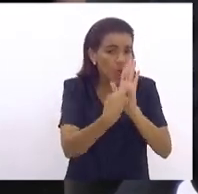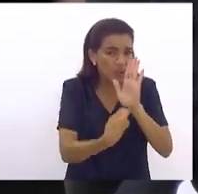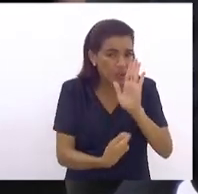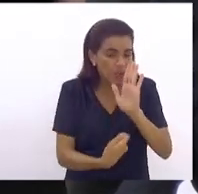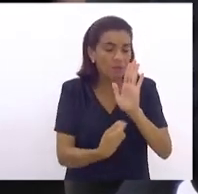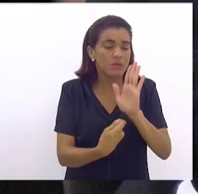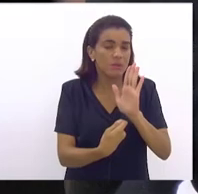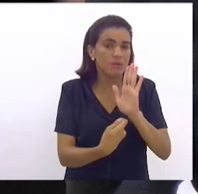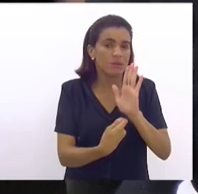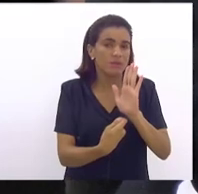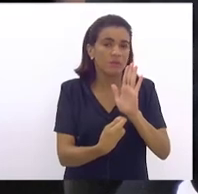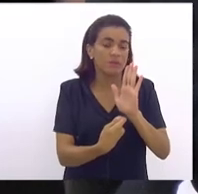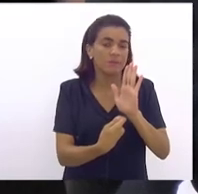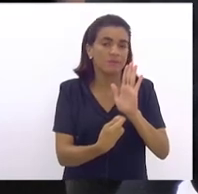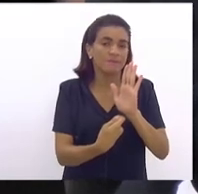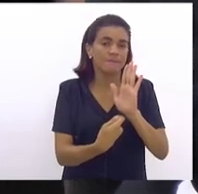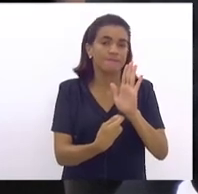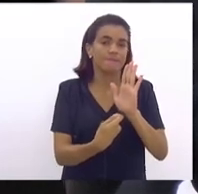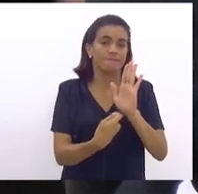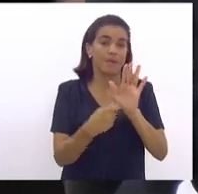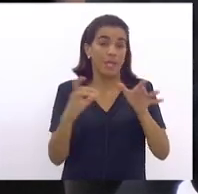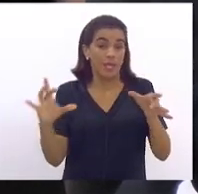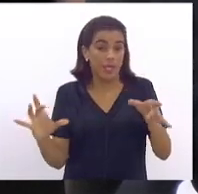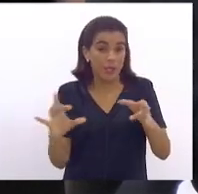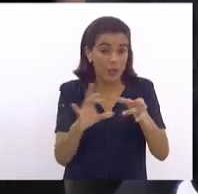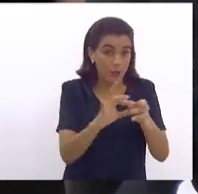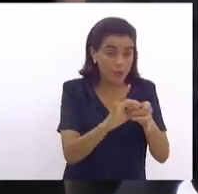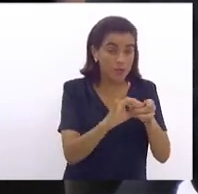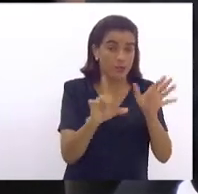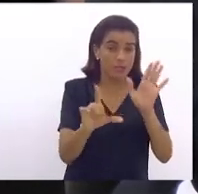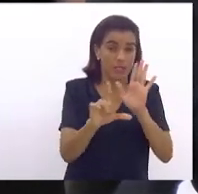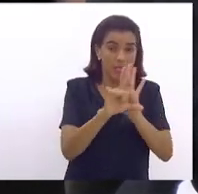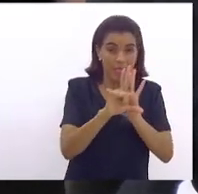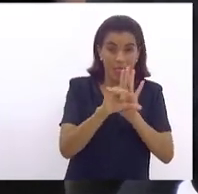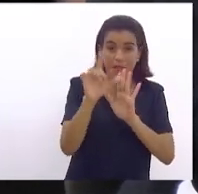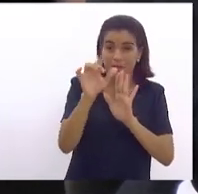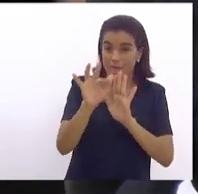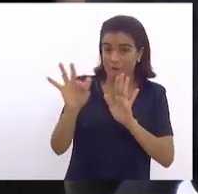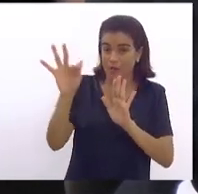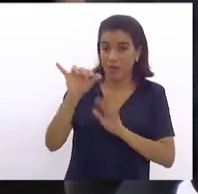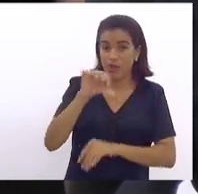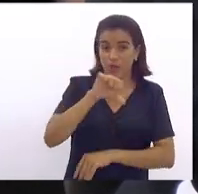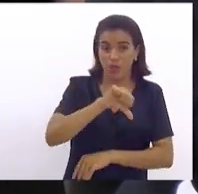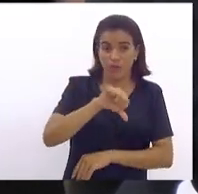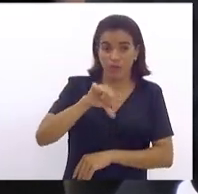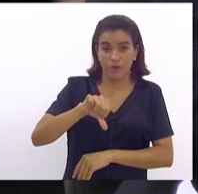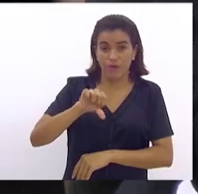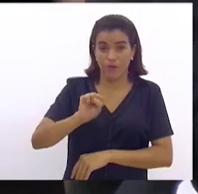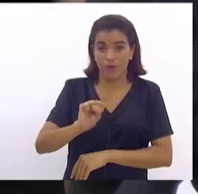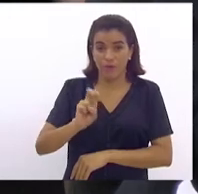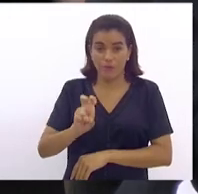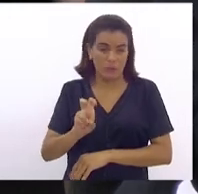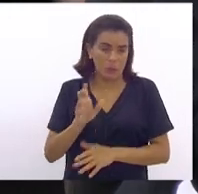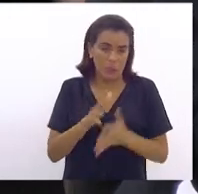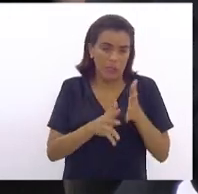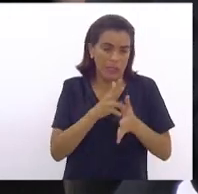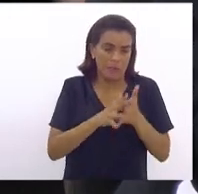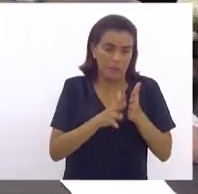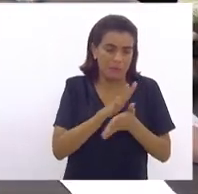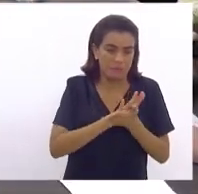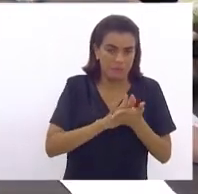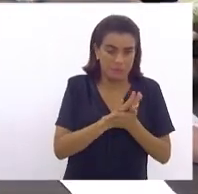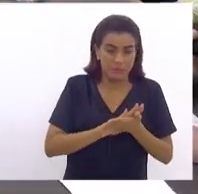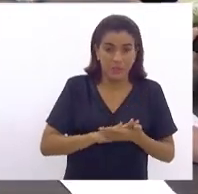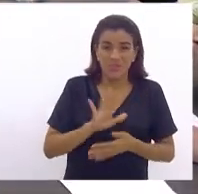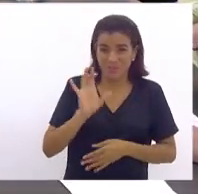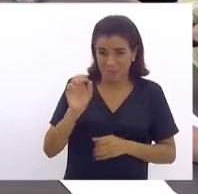né, em consonância com a lei federal 9985 de 2000, que não interfere em nada. Deixa eu lhe dar